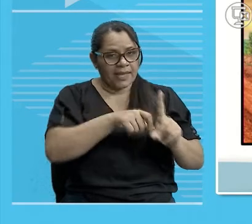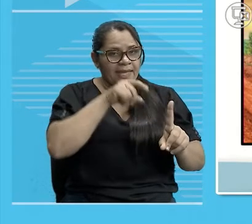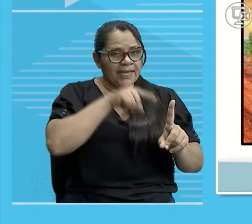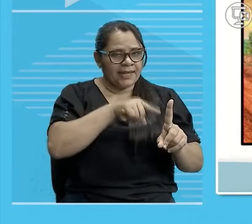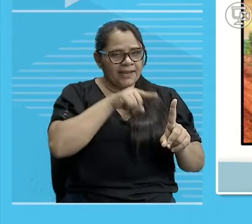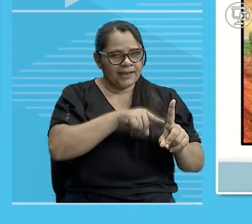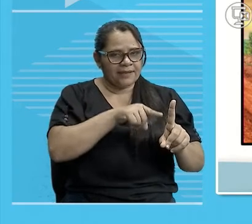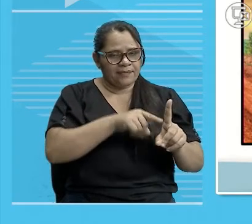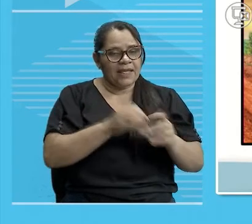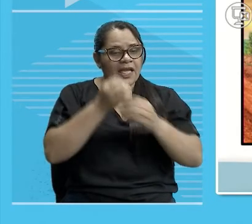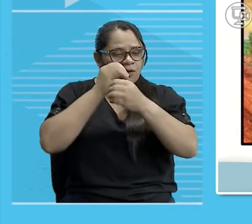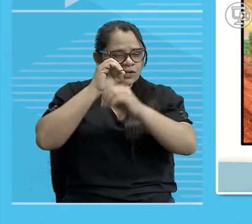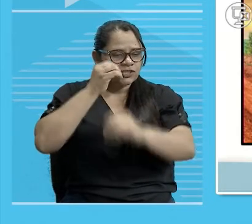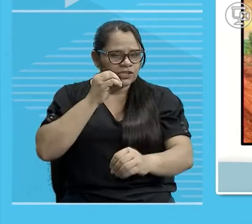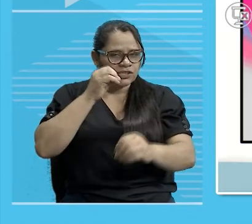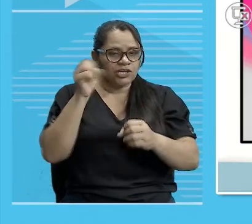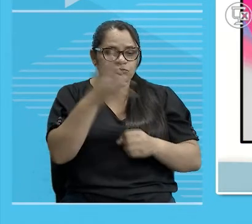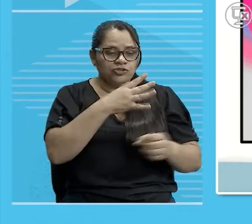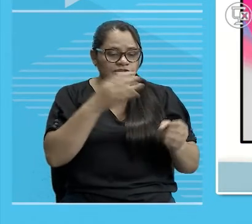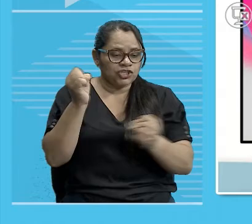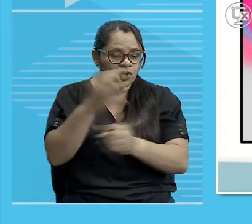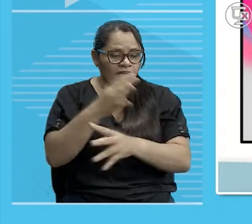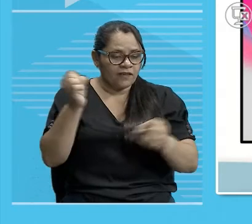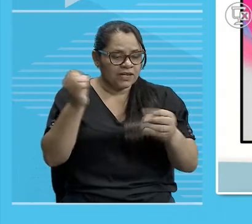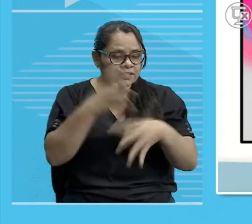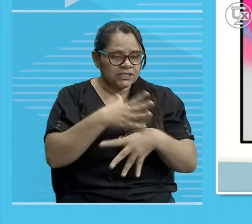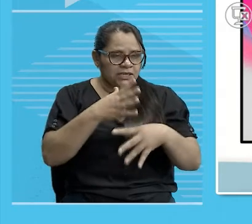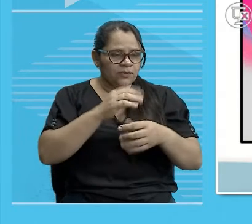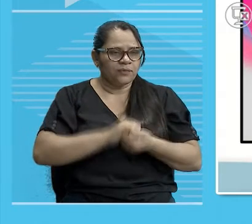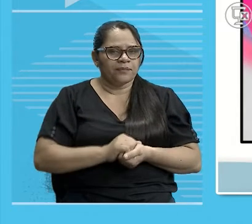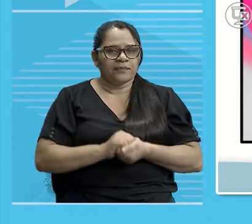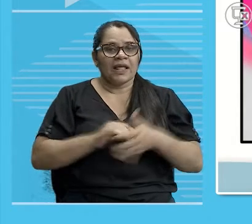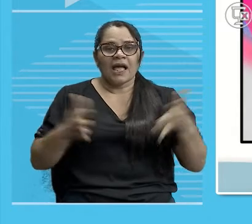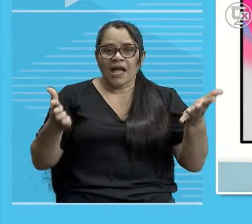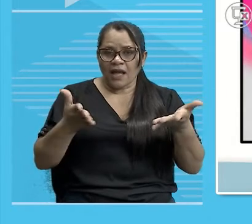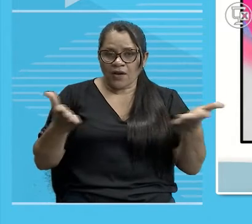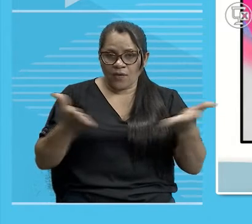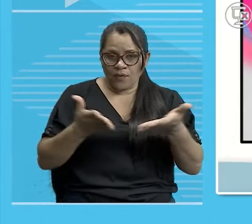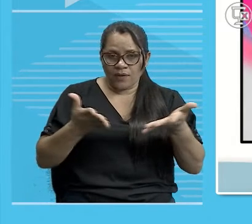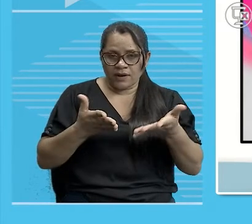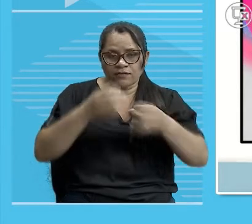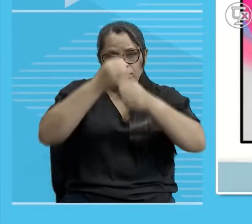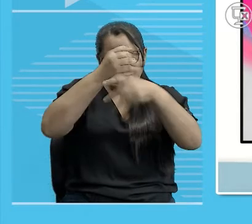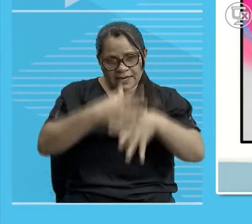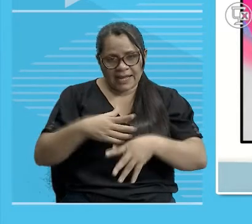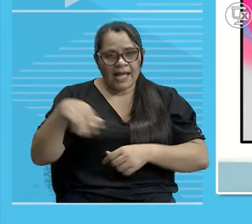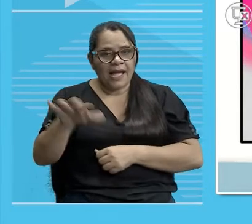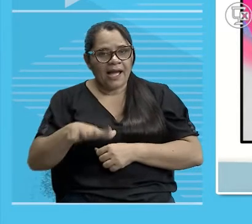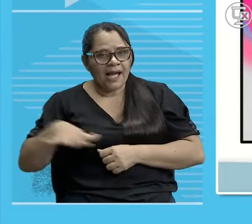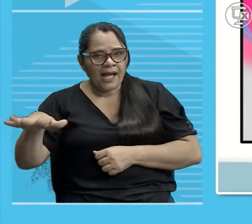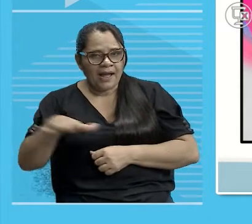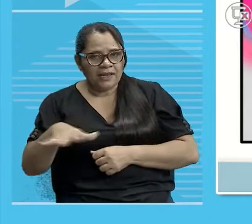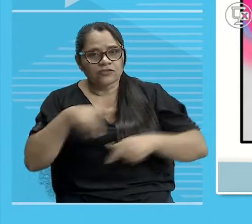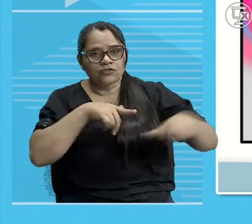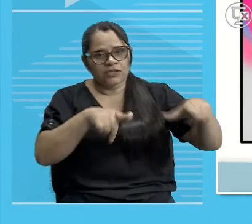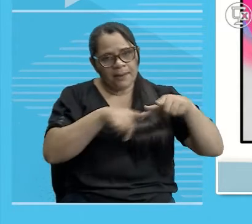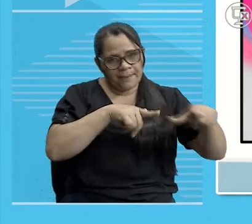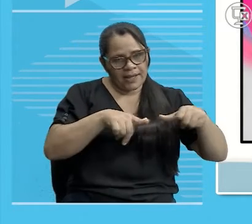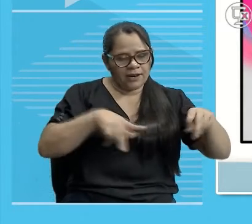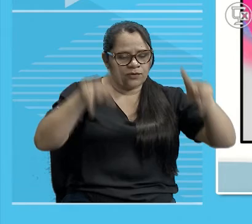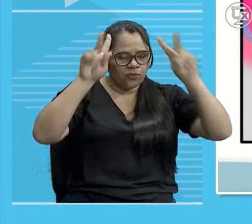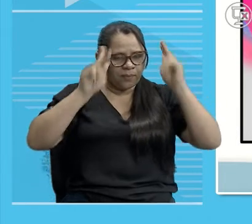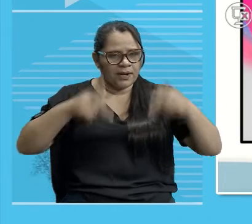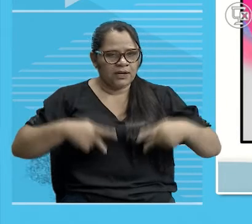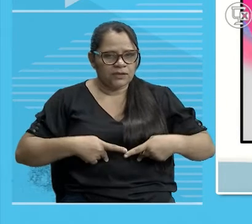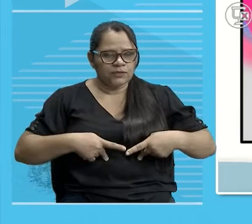inovação tá bom Agora vamos para a área dos recursos humanos sim a área de recursos humanos está em